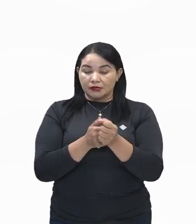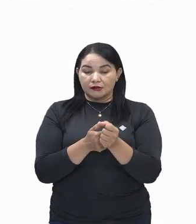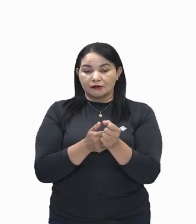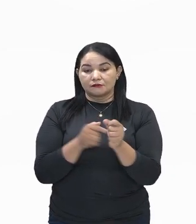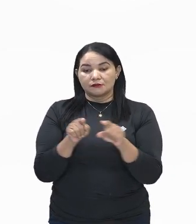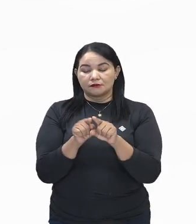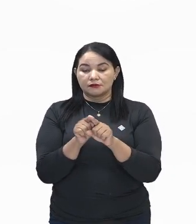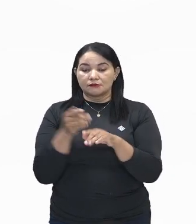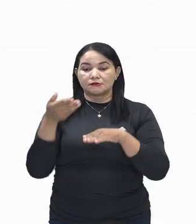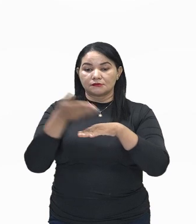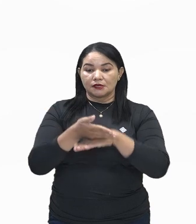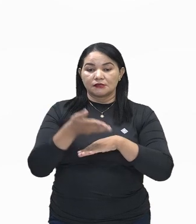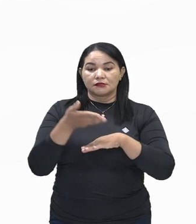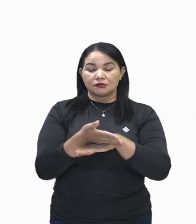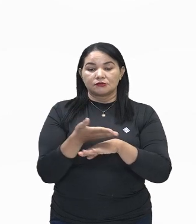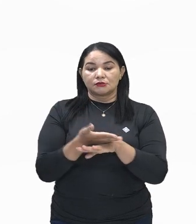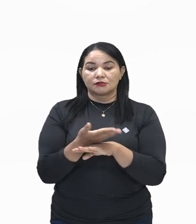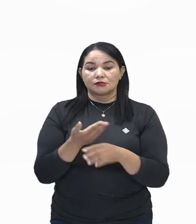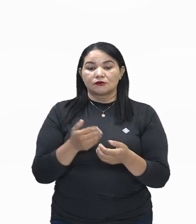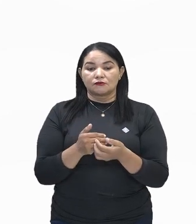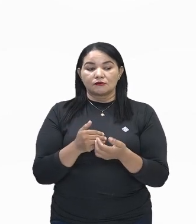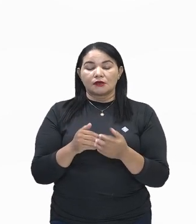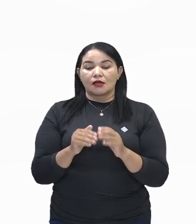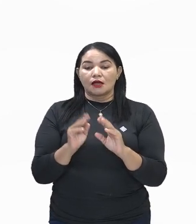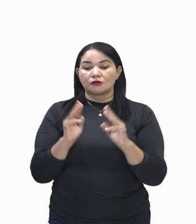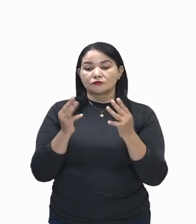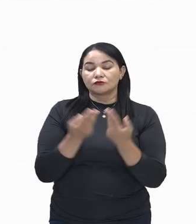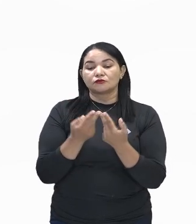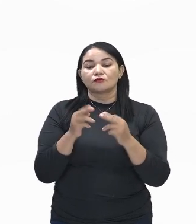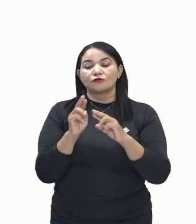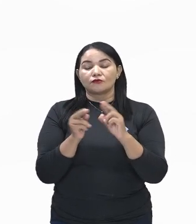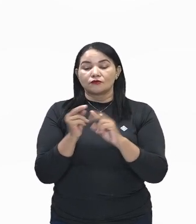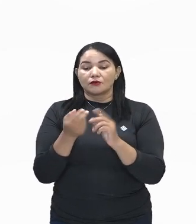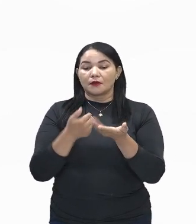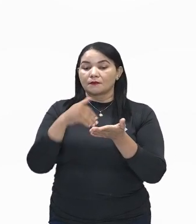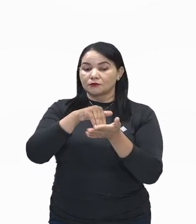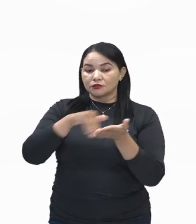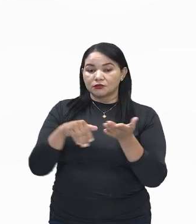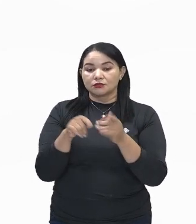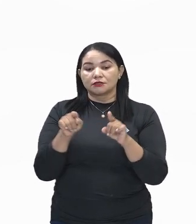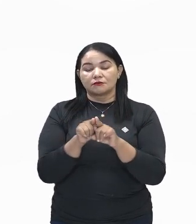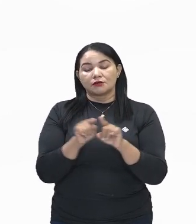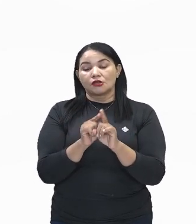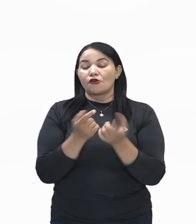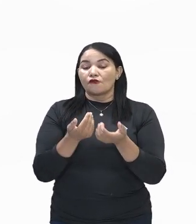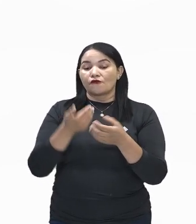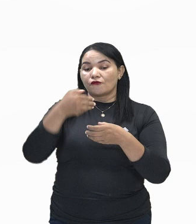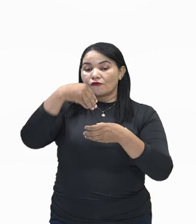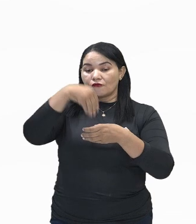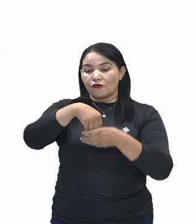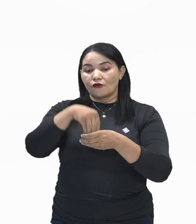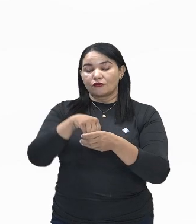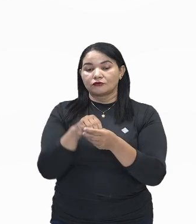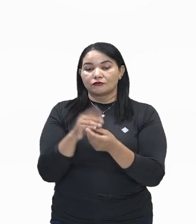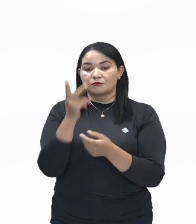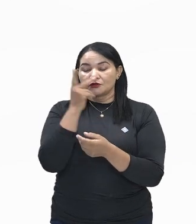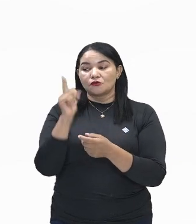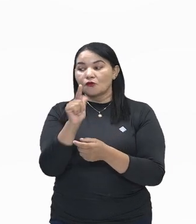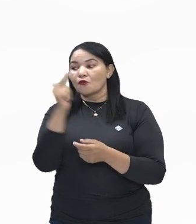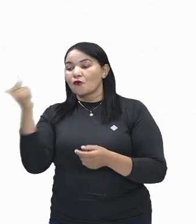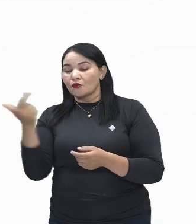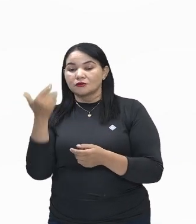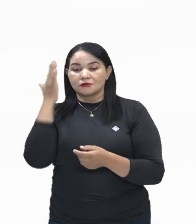participação em plebiscitos, referendos e iniciativas populares. É por isso que o voto é secreto. Ninguém sabe do nosso voto,